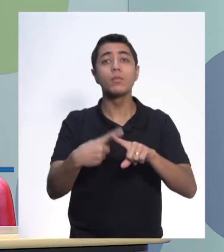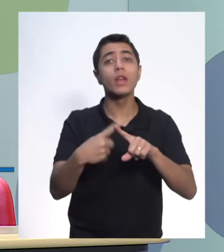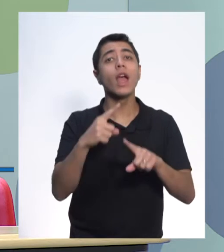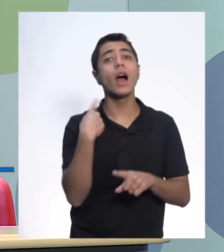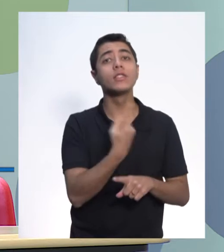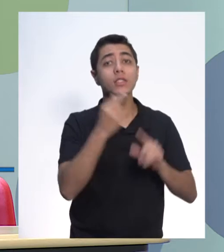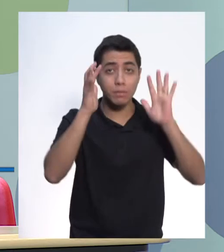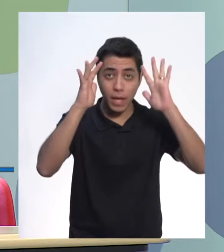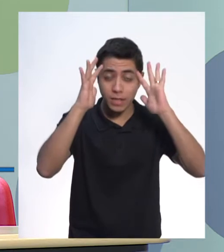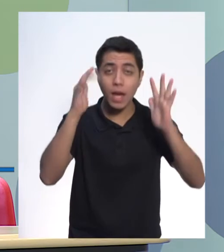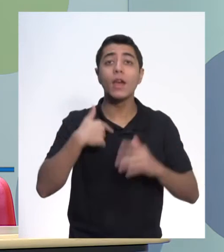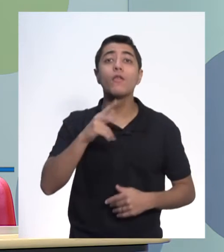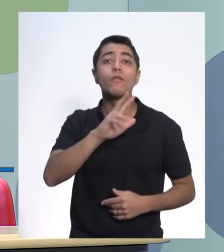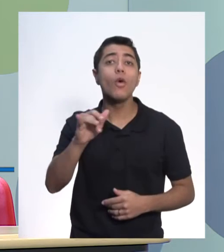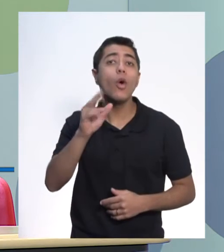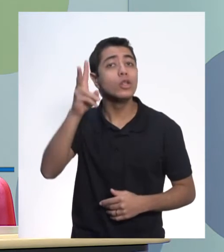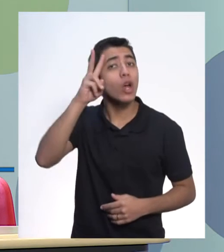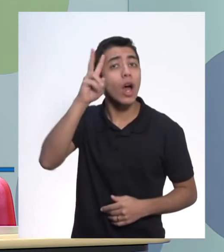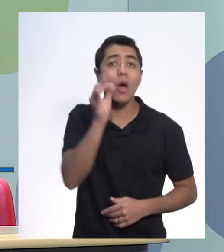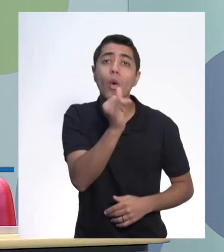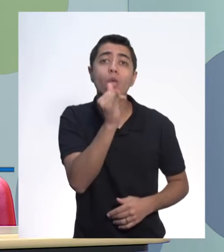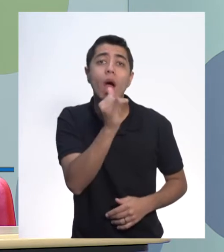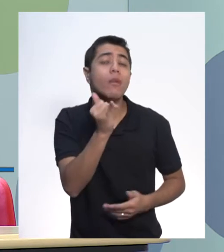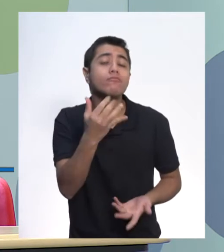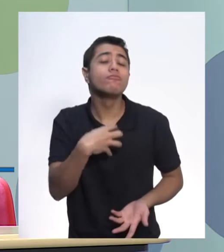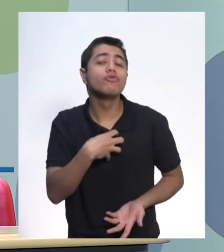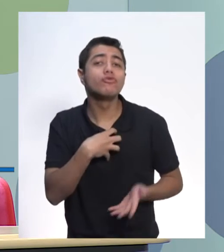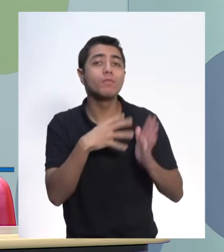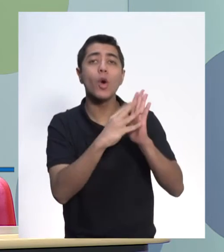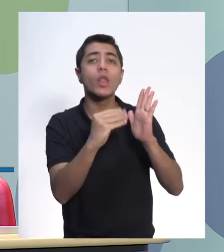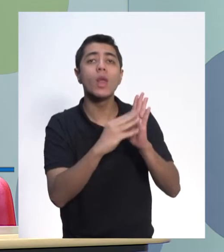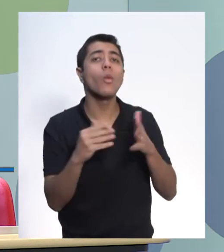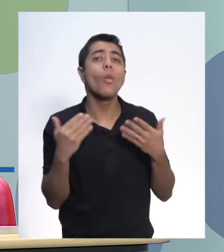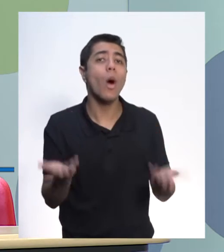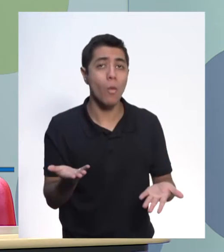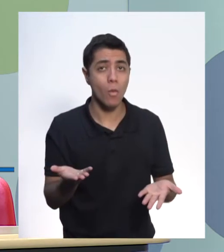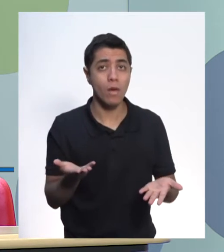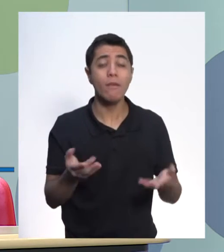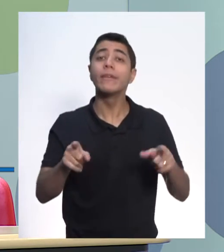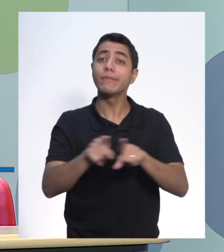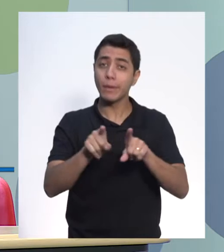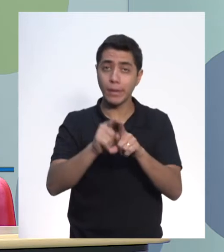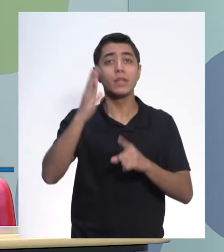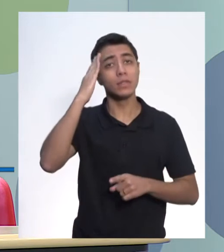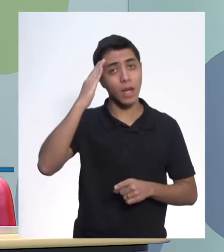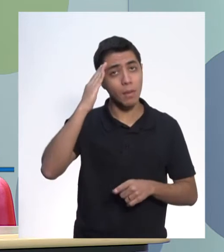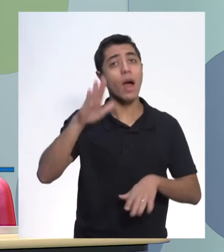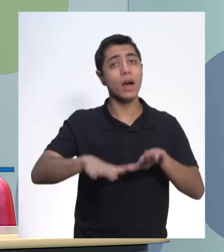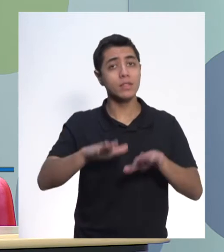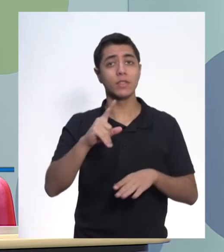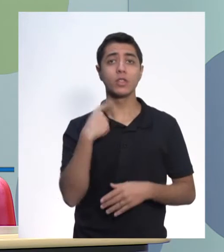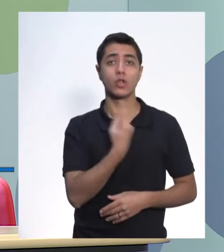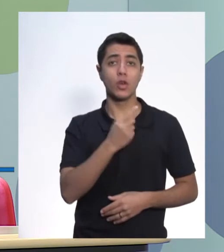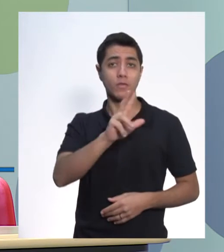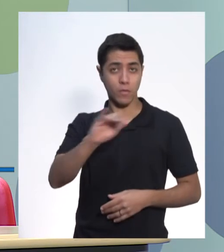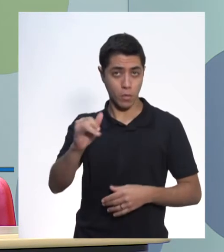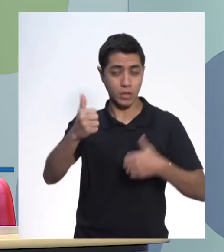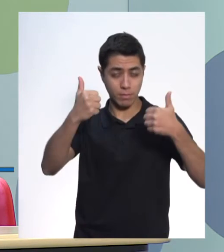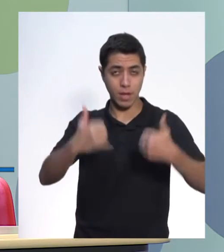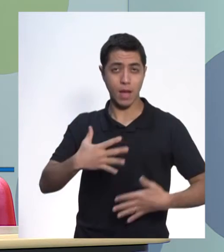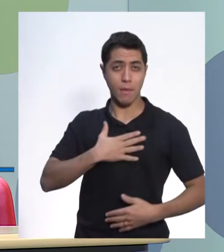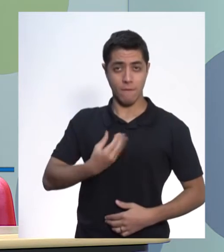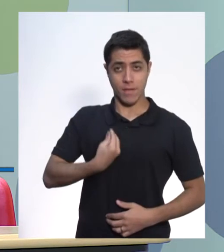modelo de história eu pretendo narrar. Inclusive, quando eu vou contar a minha vida, ou vou contar algo sobre a minha vida, eu vou produzir uma narrativa digital sobre a minha